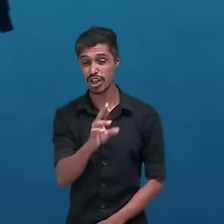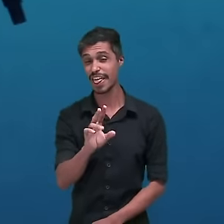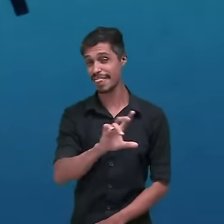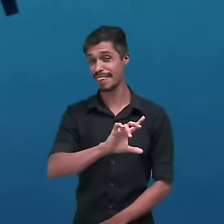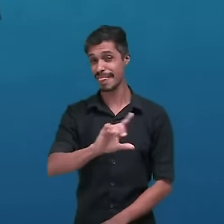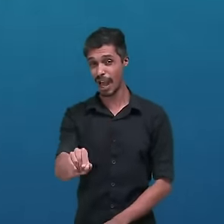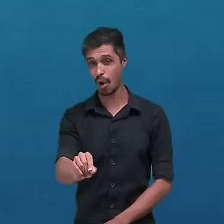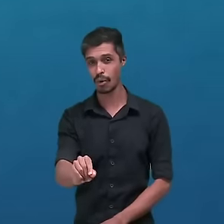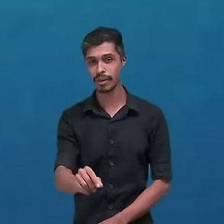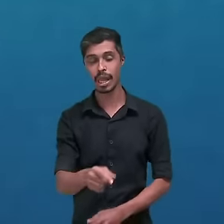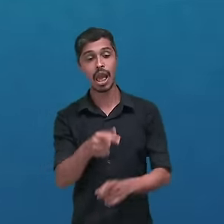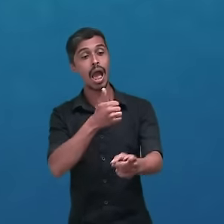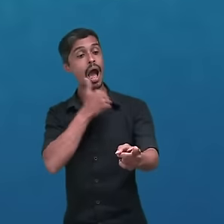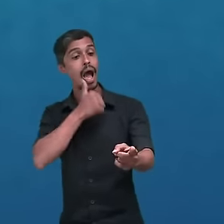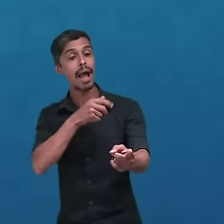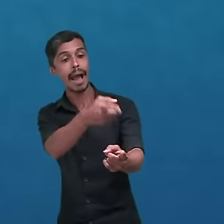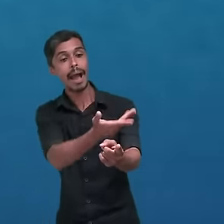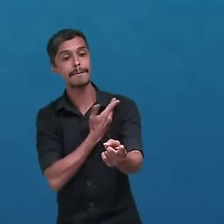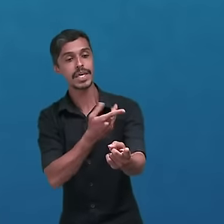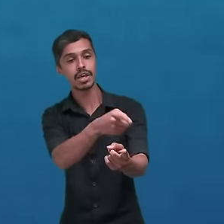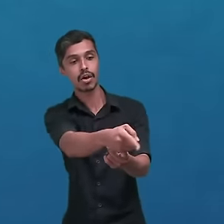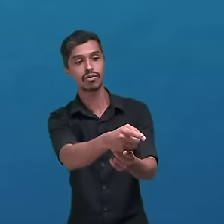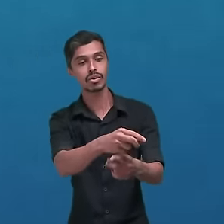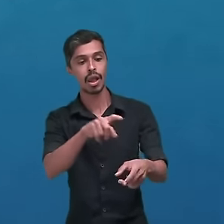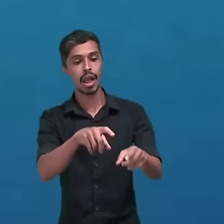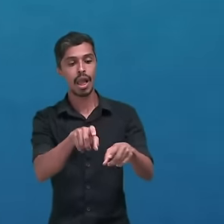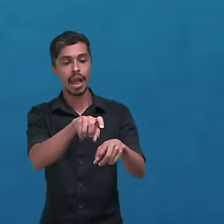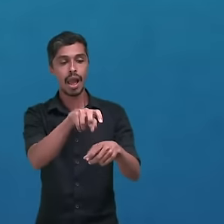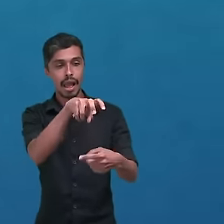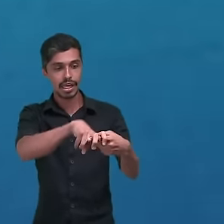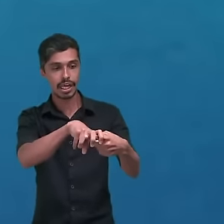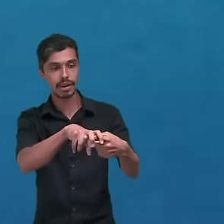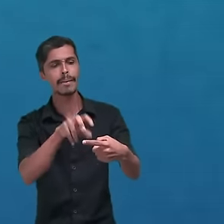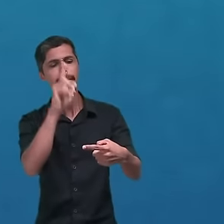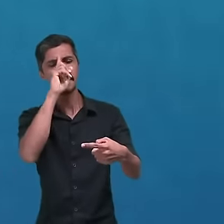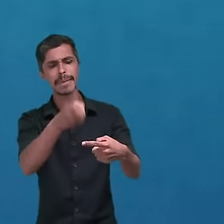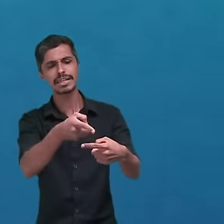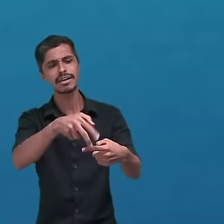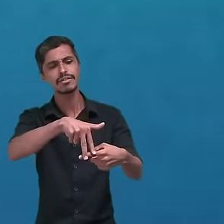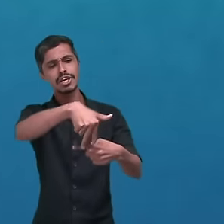Amiga, você que está sentada na primeira, com a perna cruzada, fica em pé.